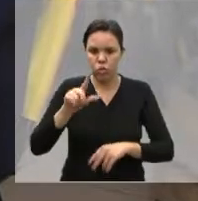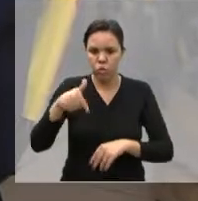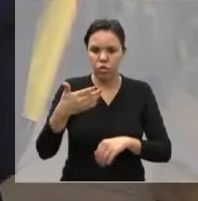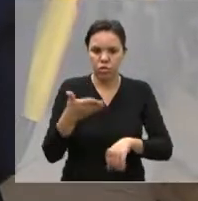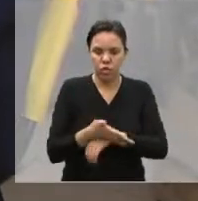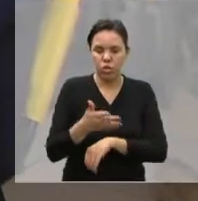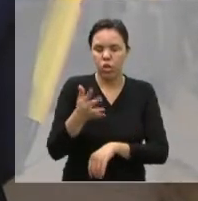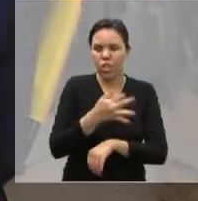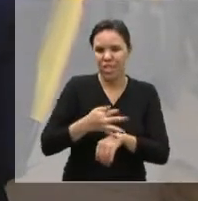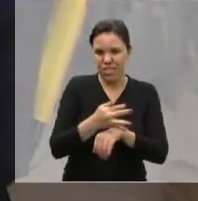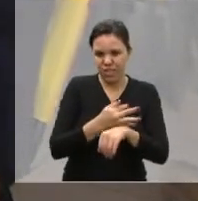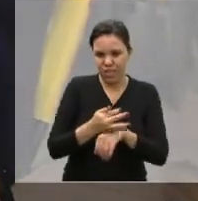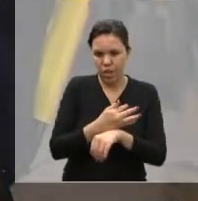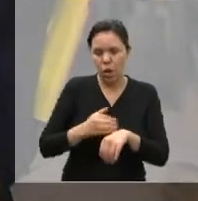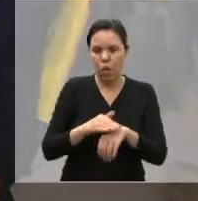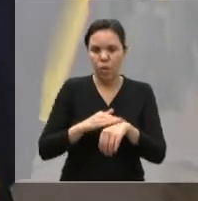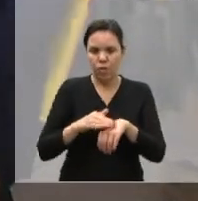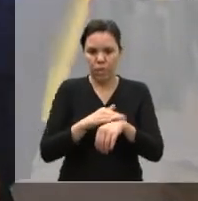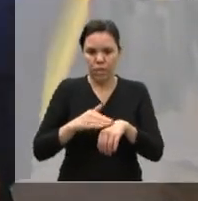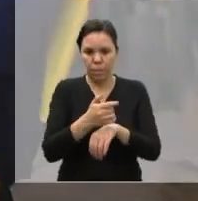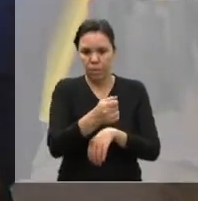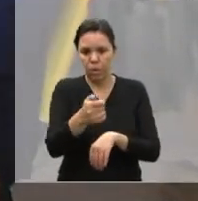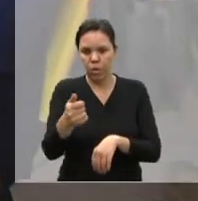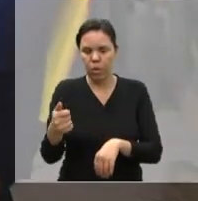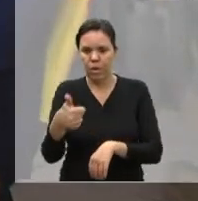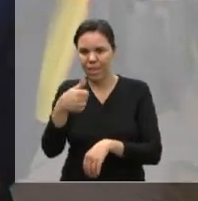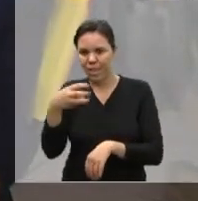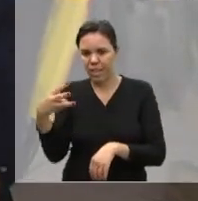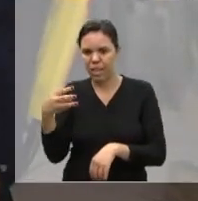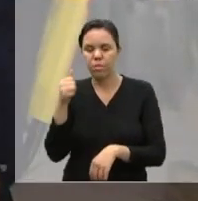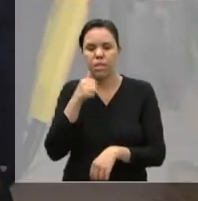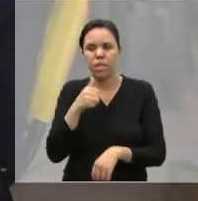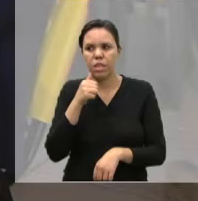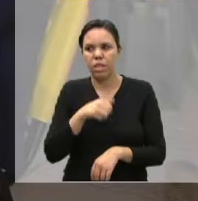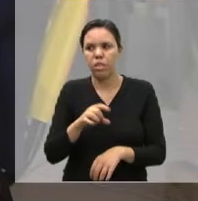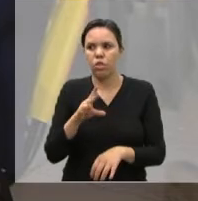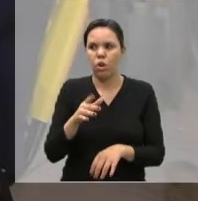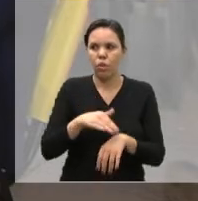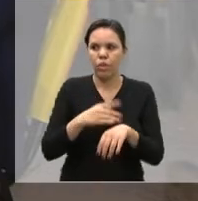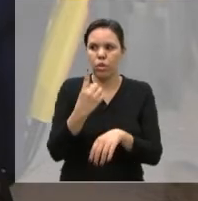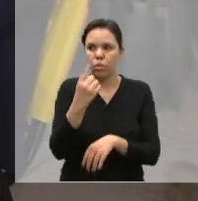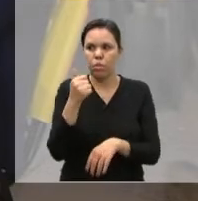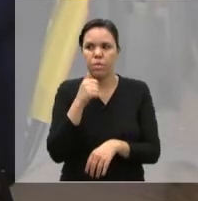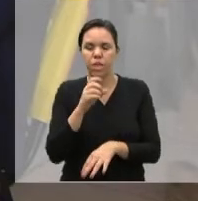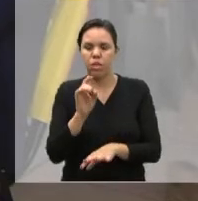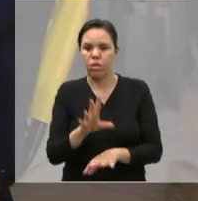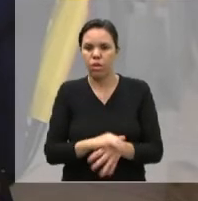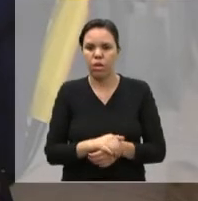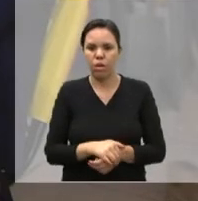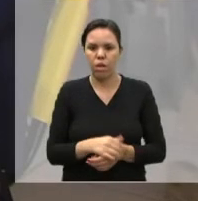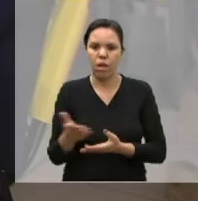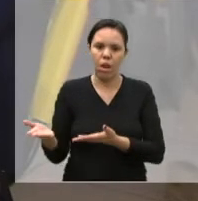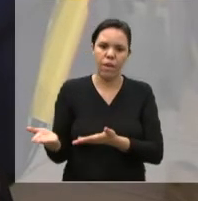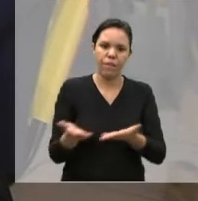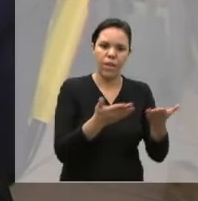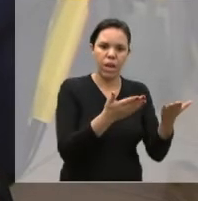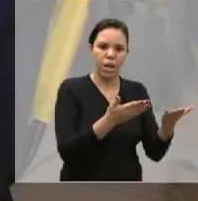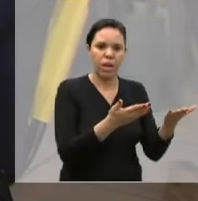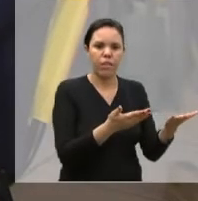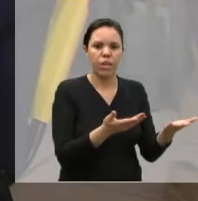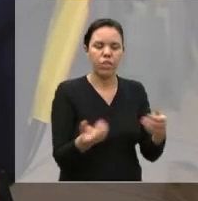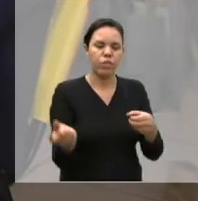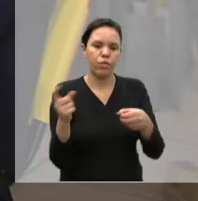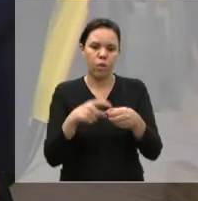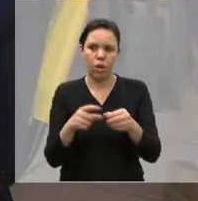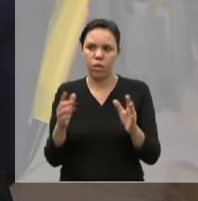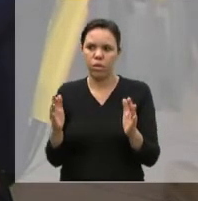era? Elas não tinham condições do transporte, então eu e a professora Raquel, de História, e a professora